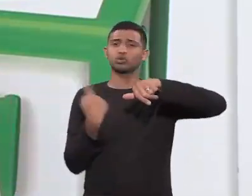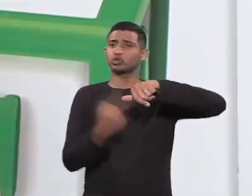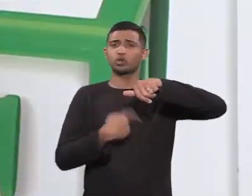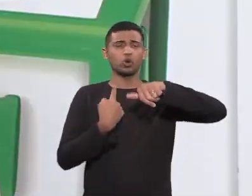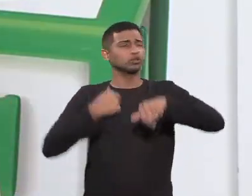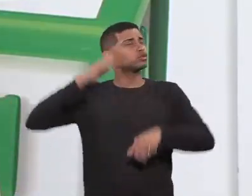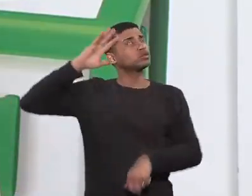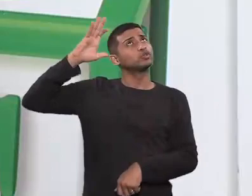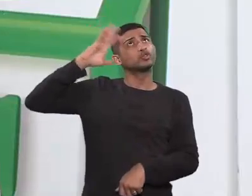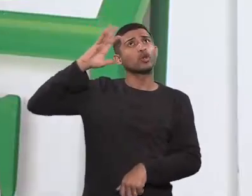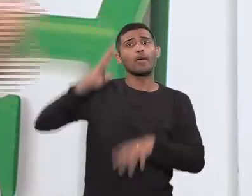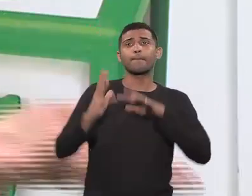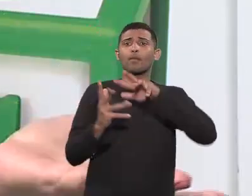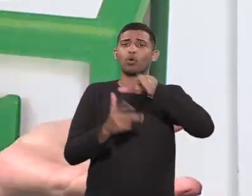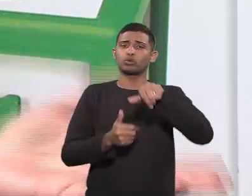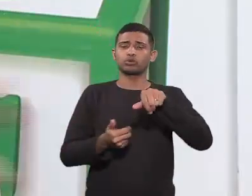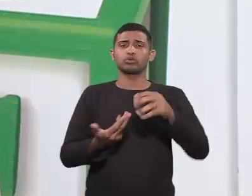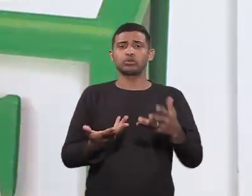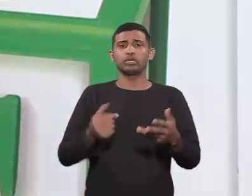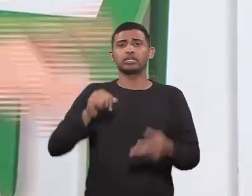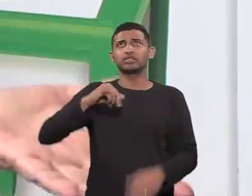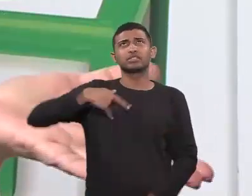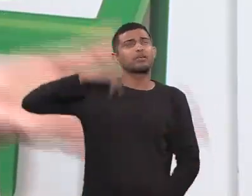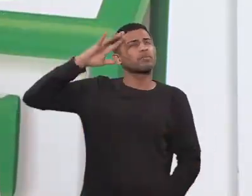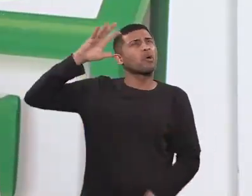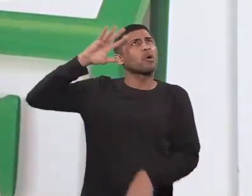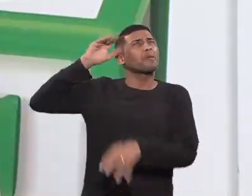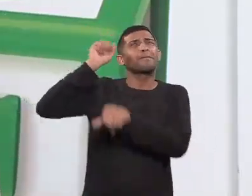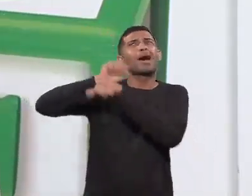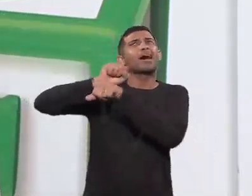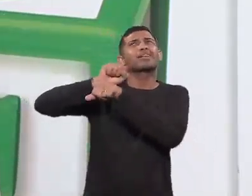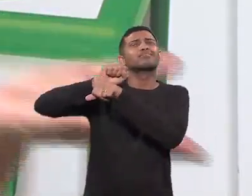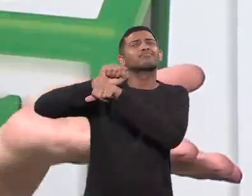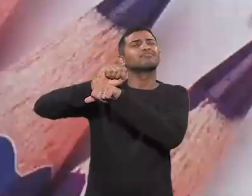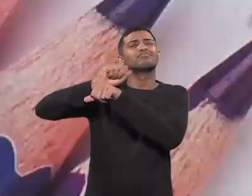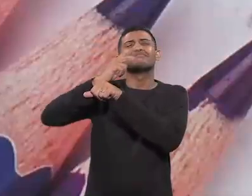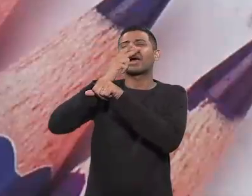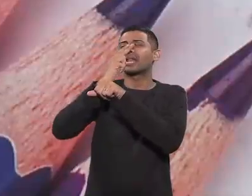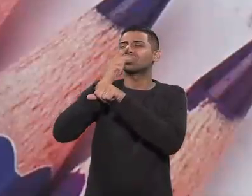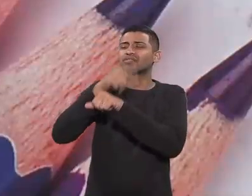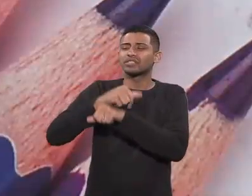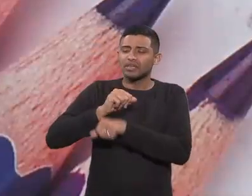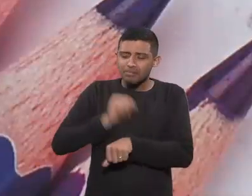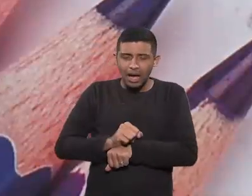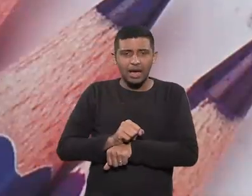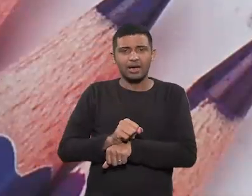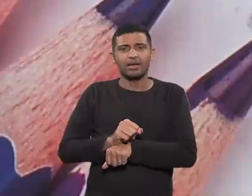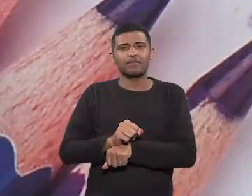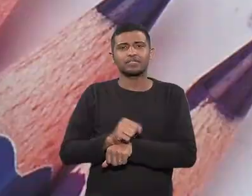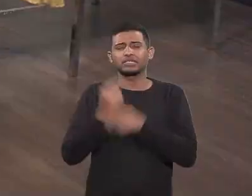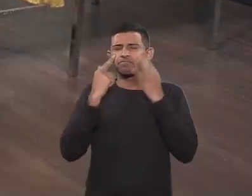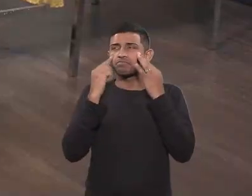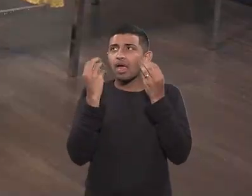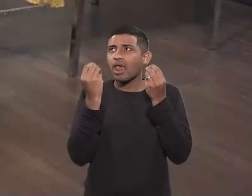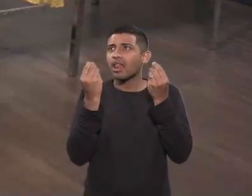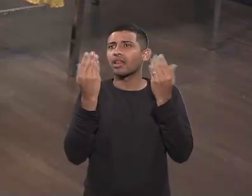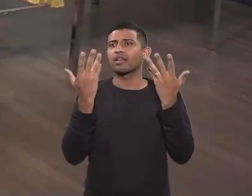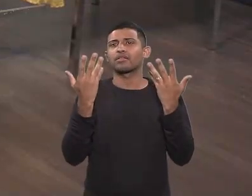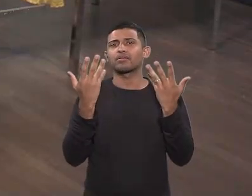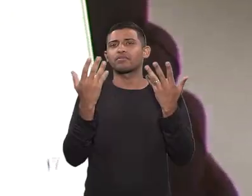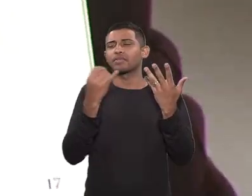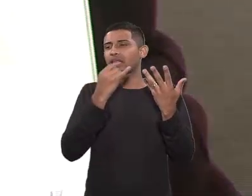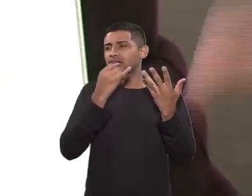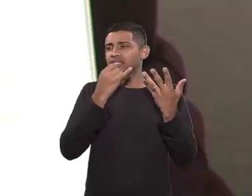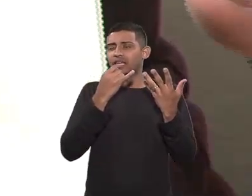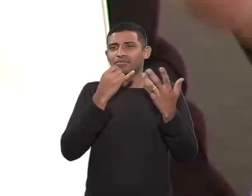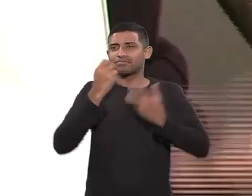sonho é universal. Quando morre o sonho, você... Não consegue, exatamente, você não consegue ter o brilho no olhar, você não